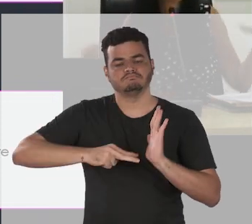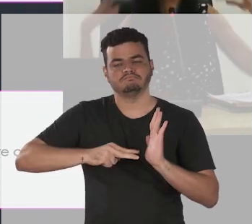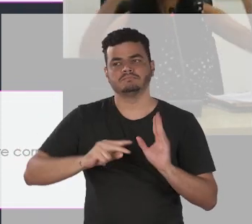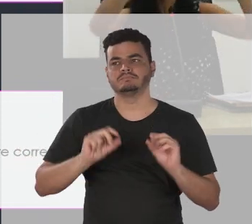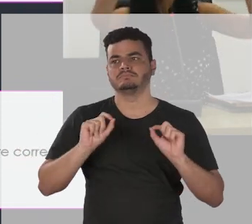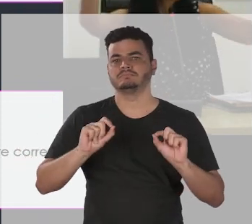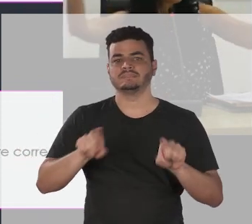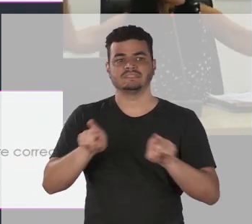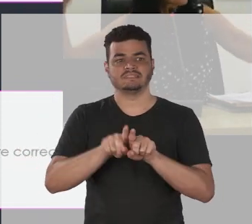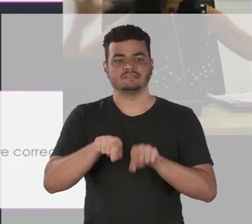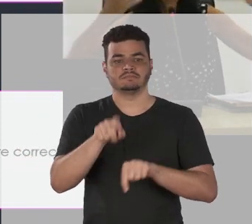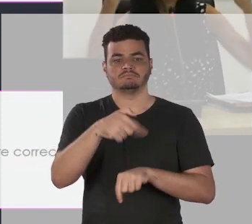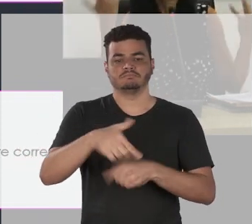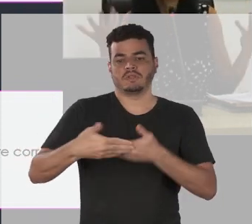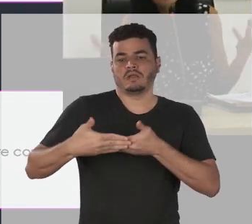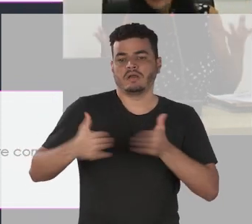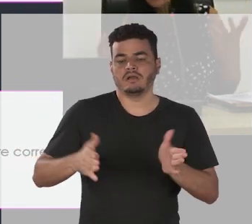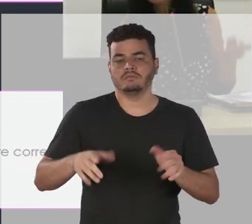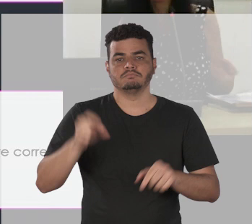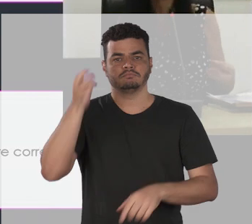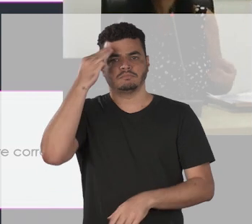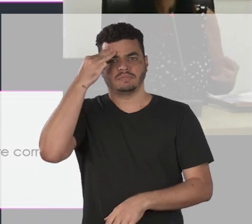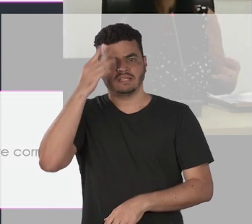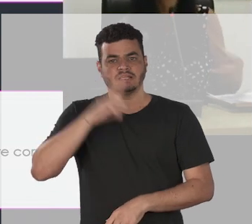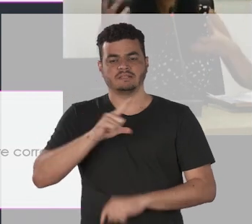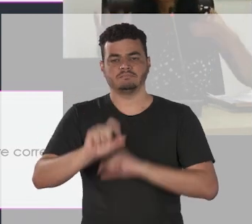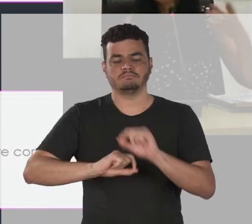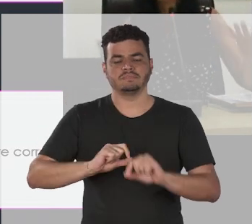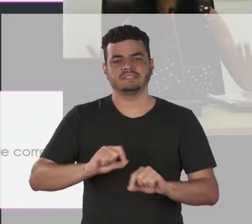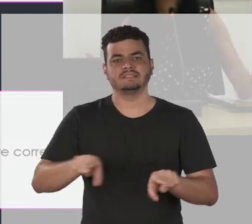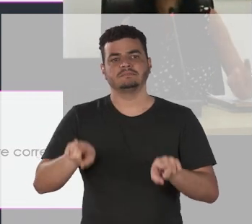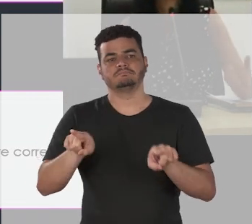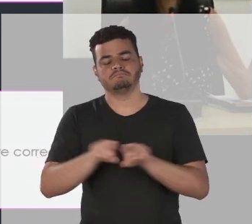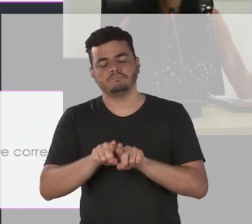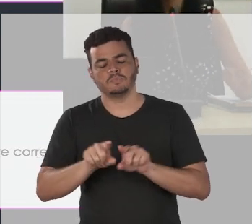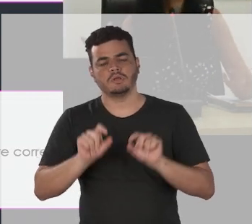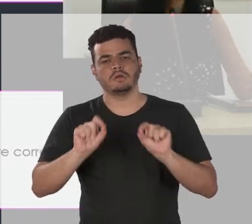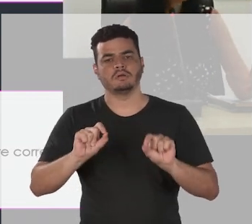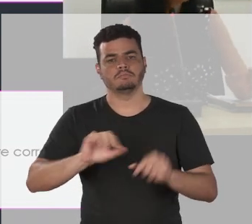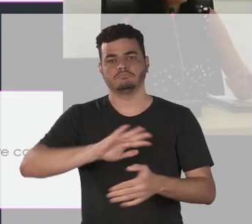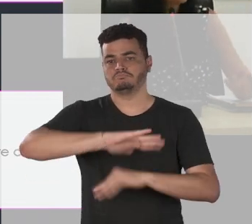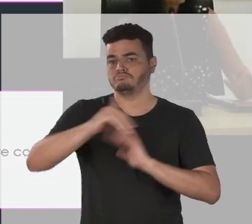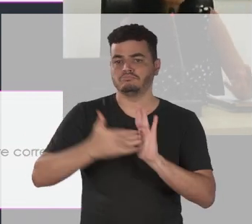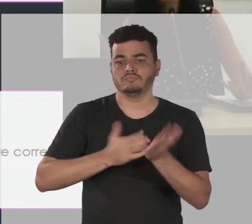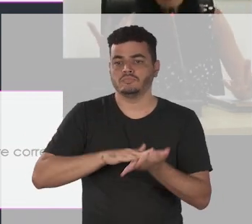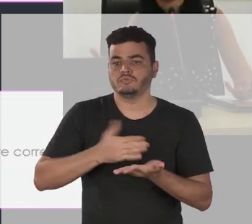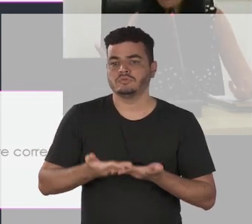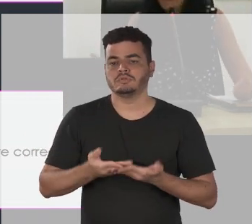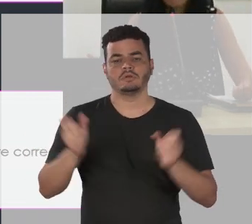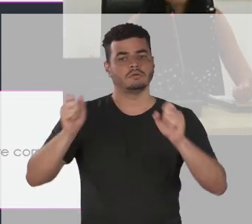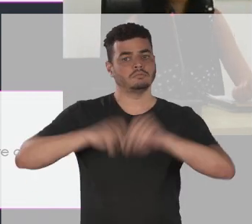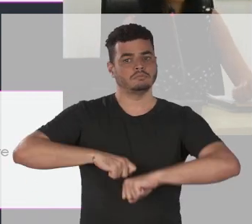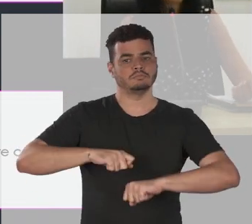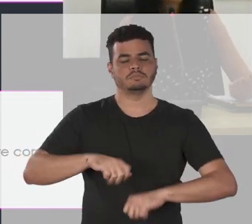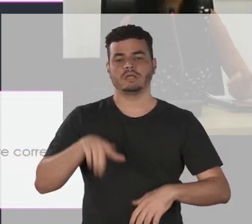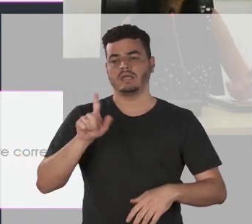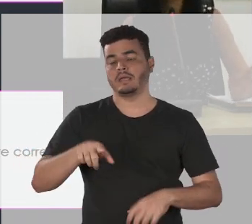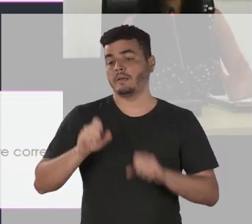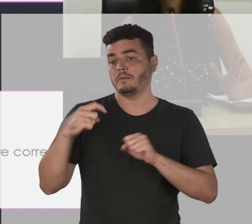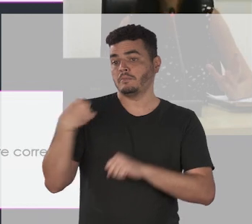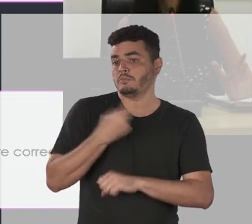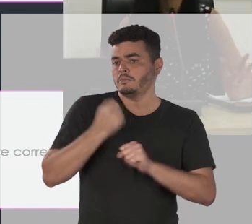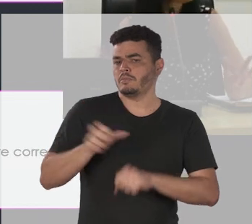crianças, que estamos em contato com elas, sabemos que essa abertura, né, que tem de todas as interpretações possíveis que